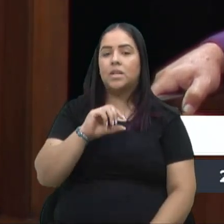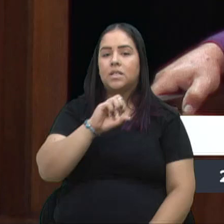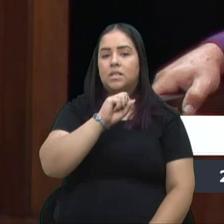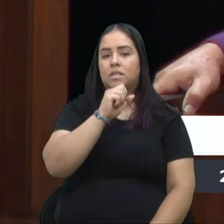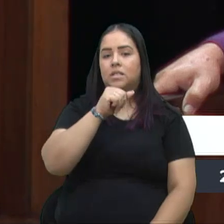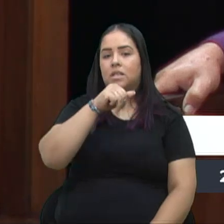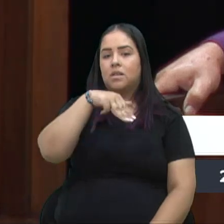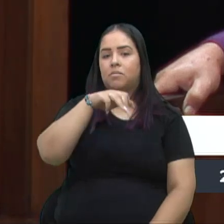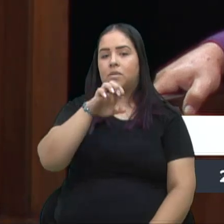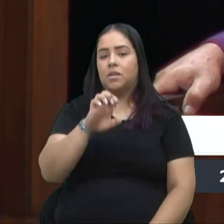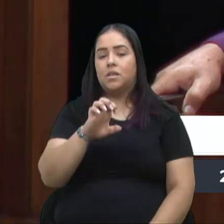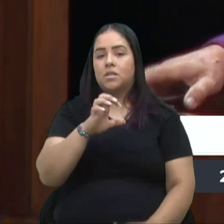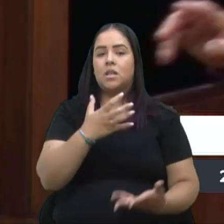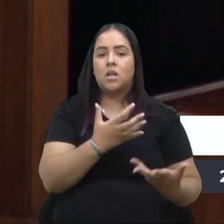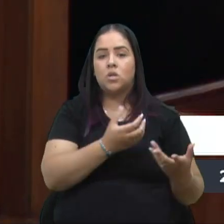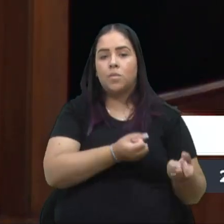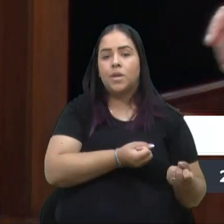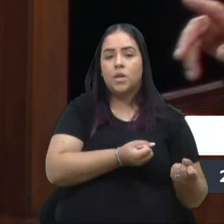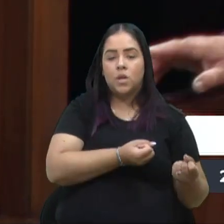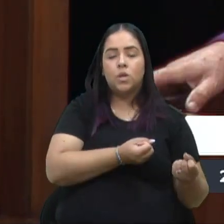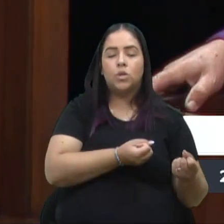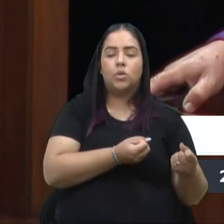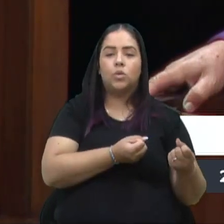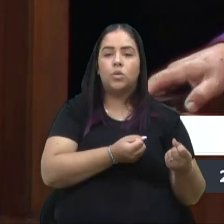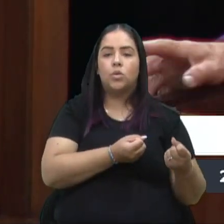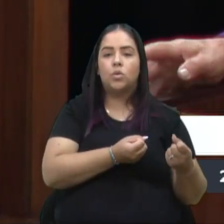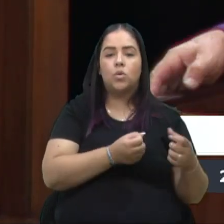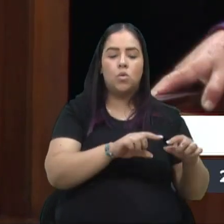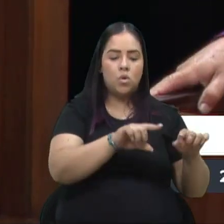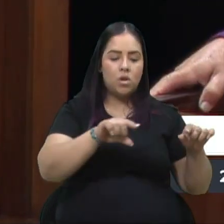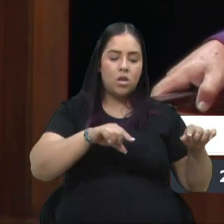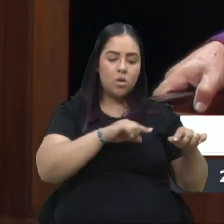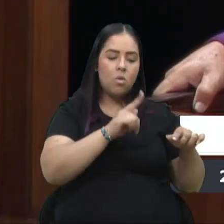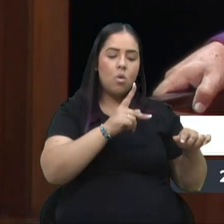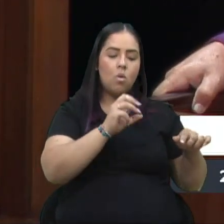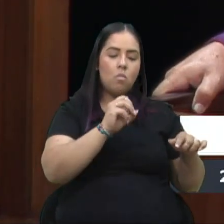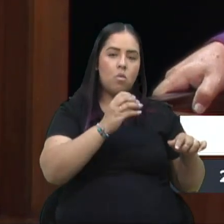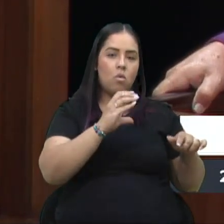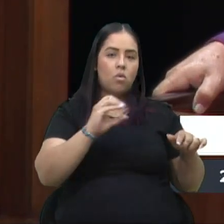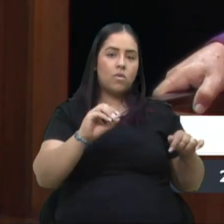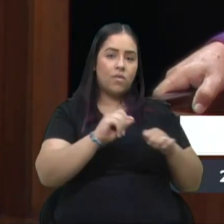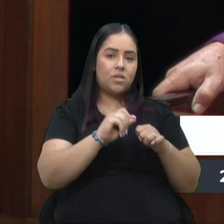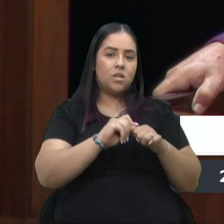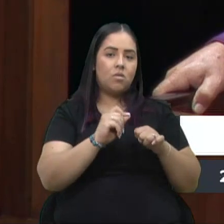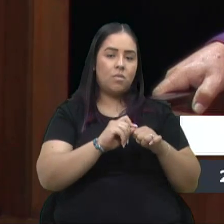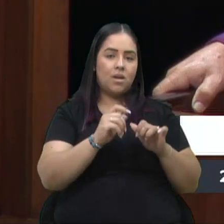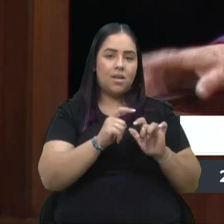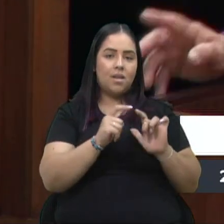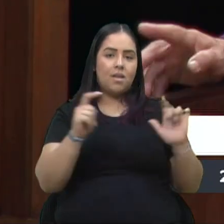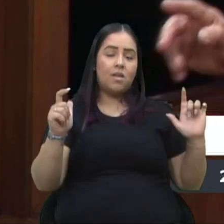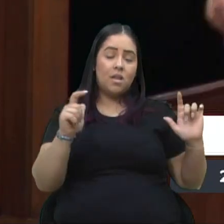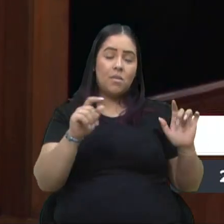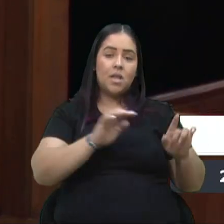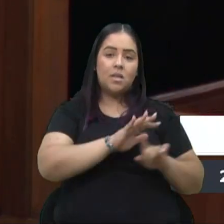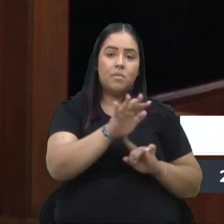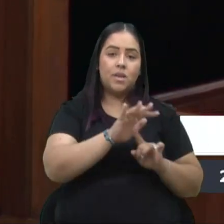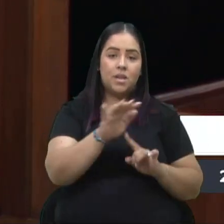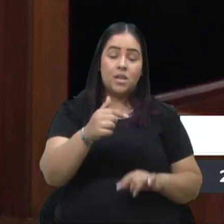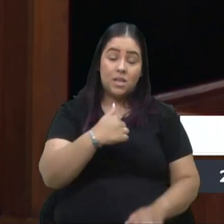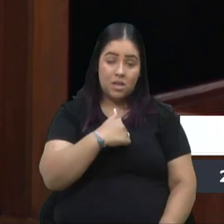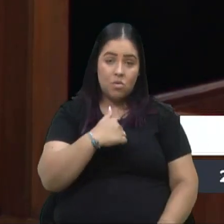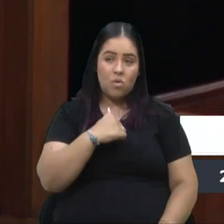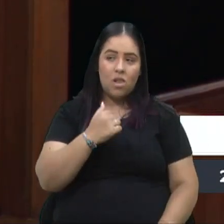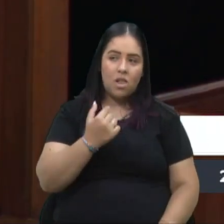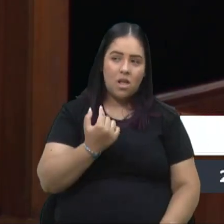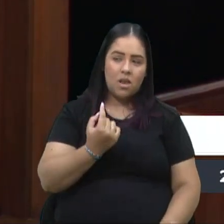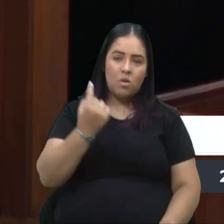um poço ali da Vila Oliva vai fazer uma rede grande Vereador Sandro deve conhecer também foi uma demanda que eu estive lá ainda